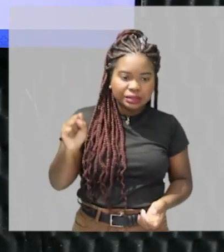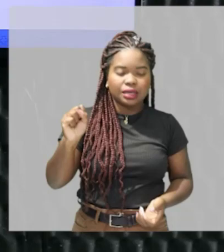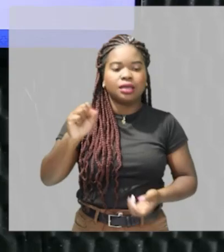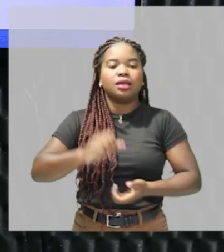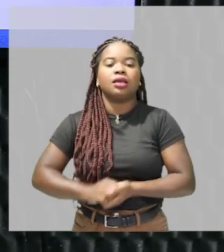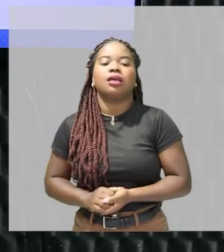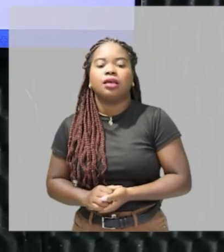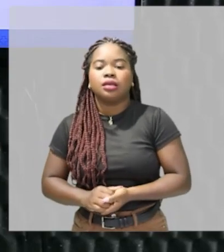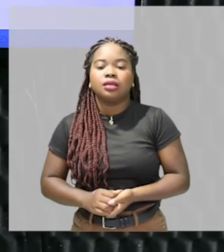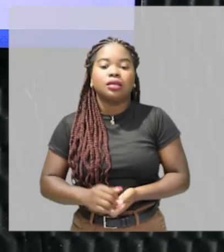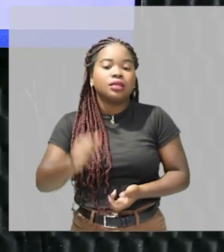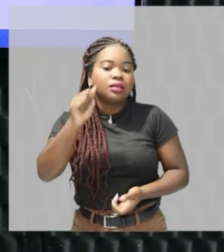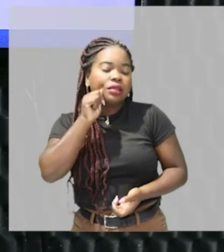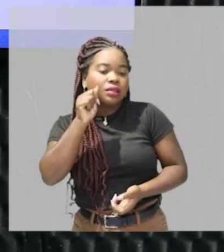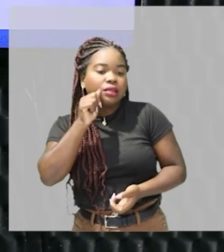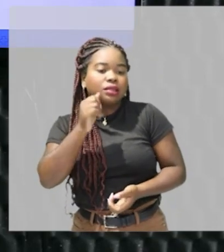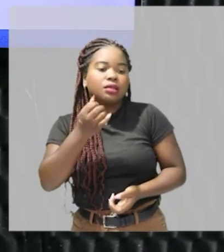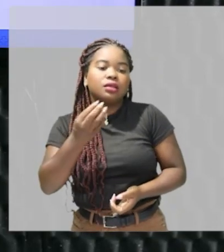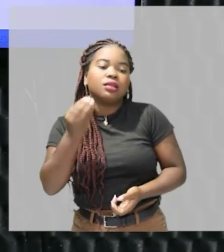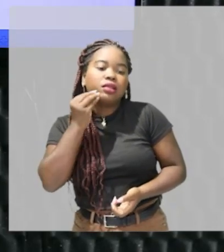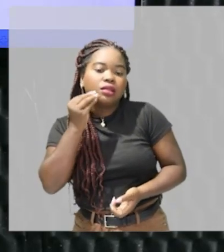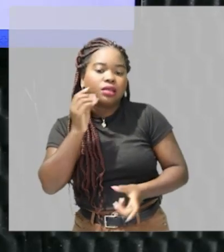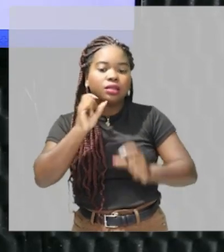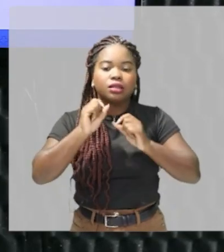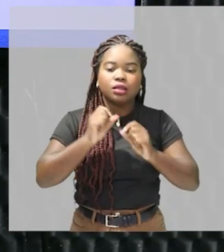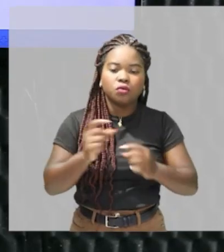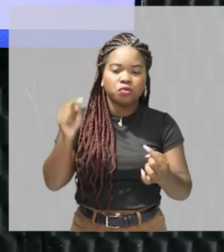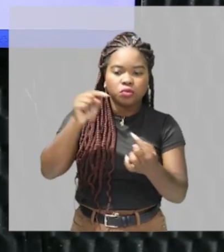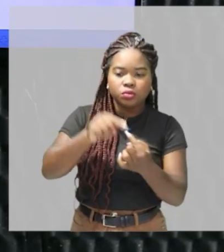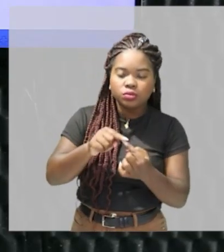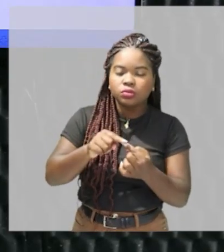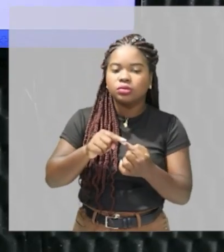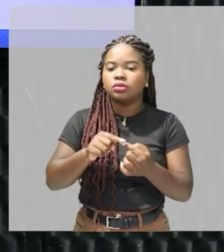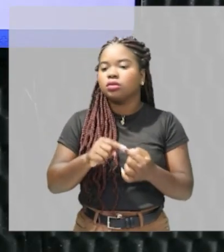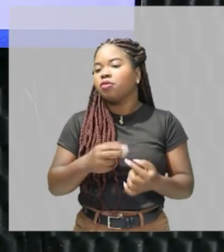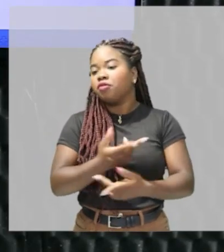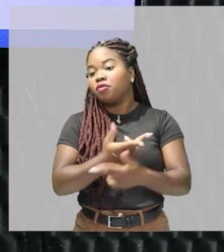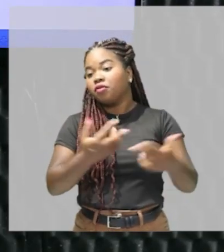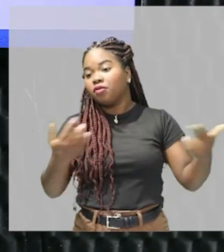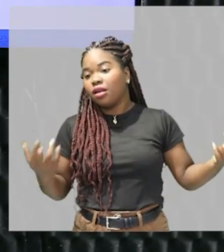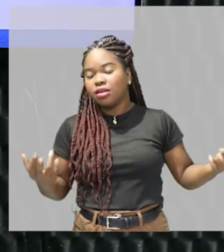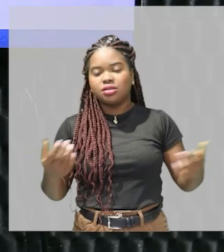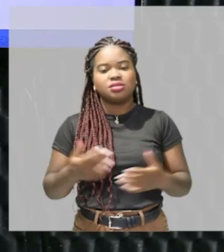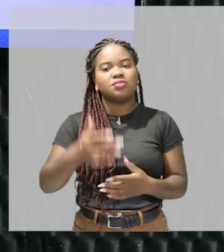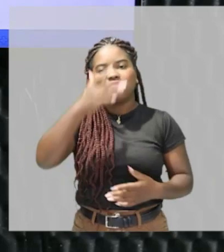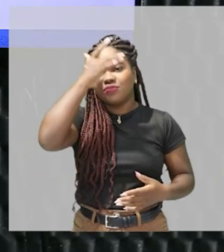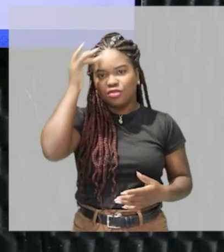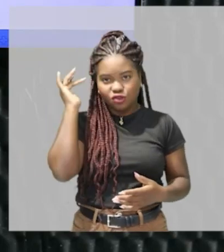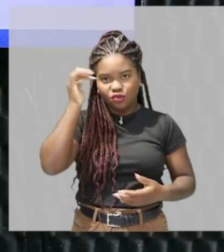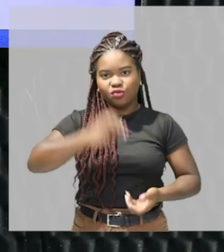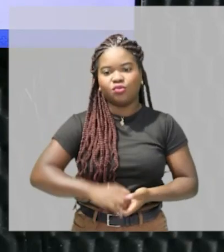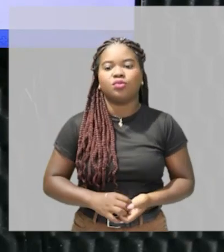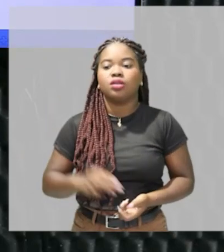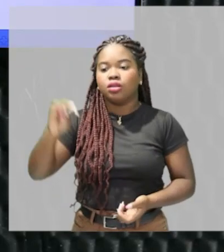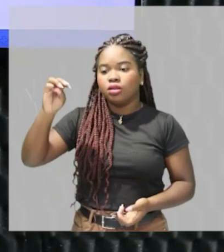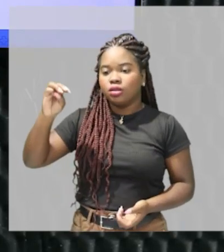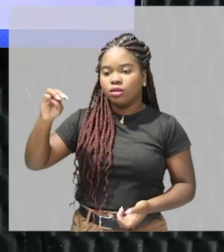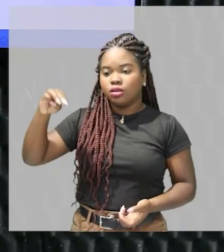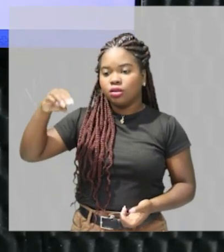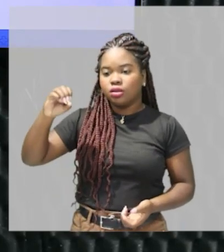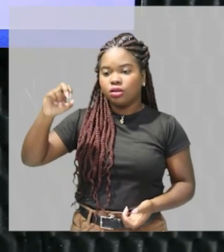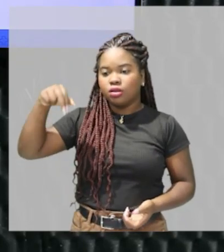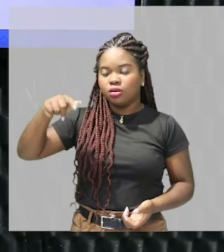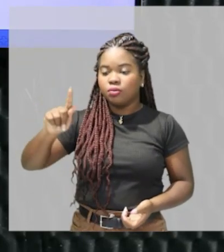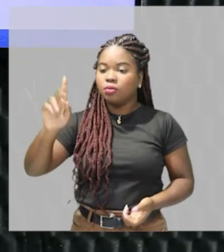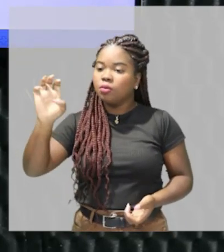tenta atrair, através da rede, o maior número de recrutas. Então, os monges abraçaram a